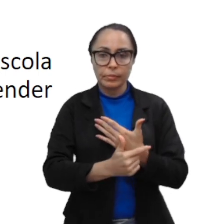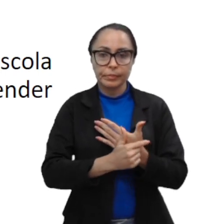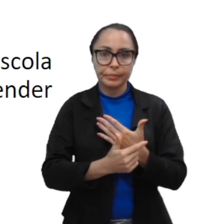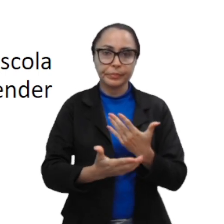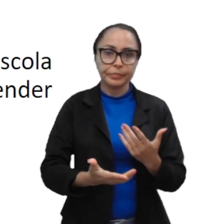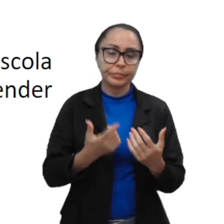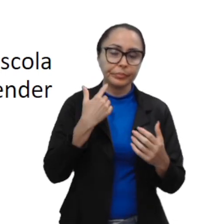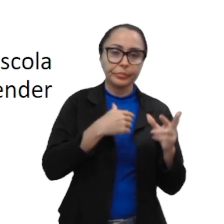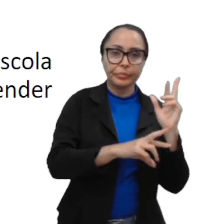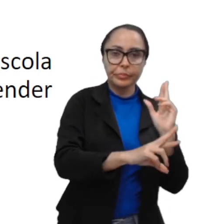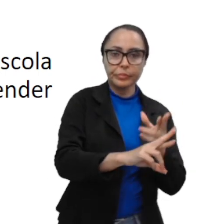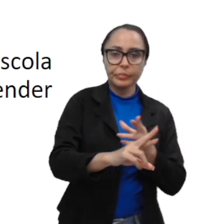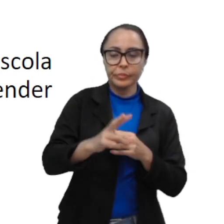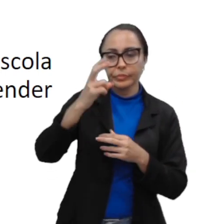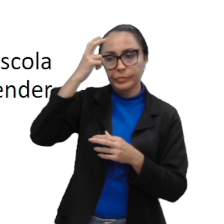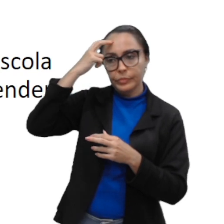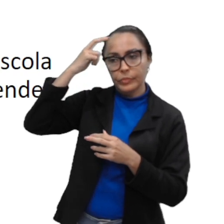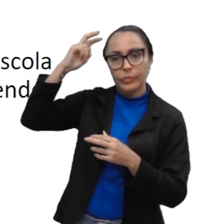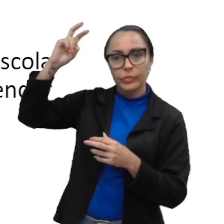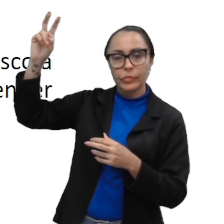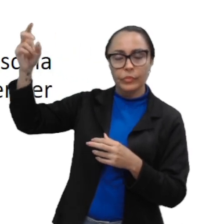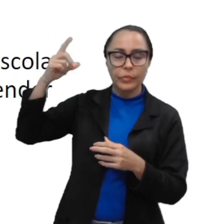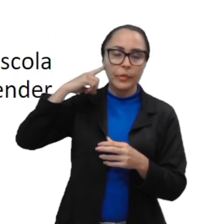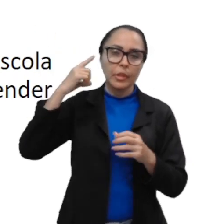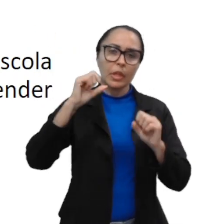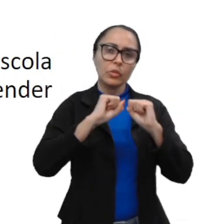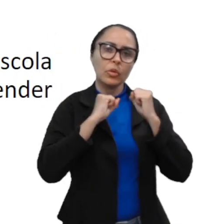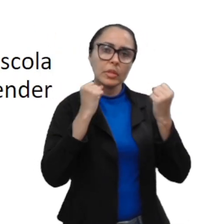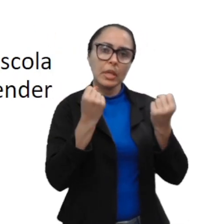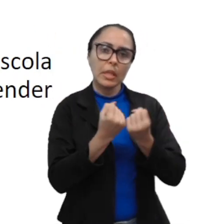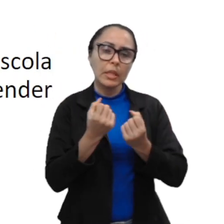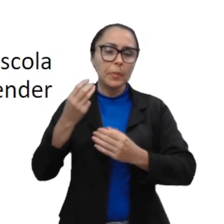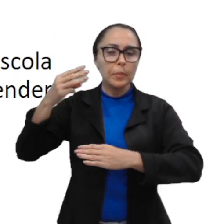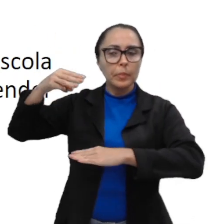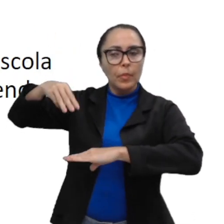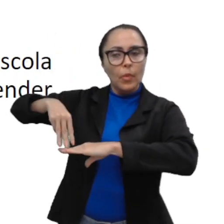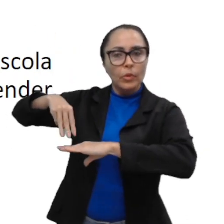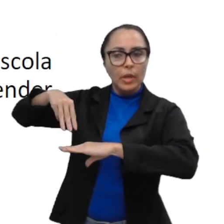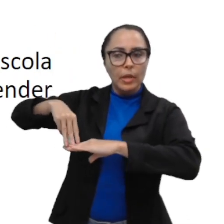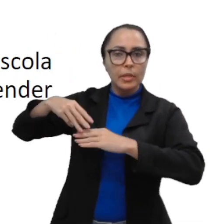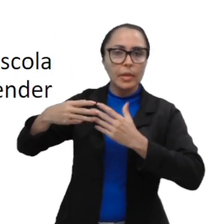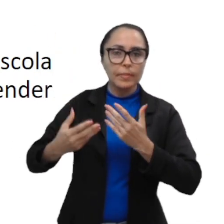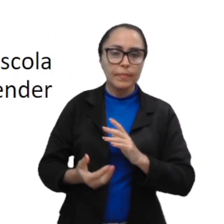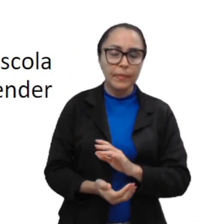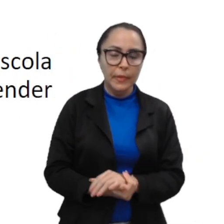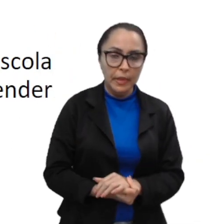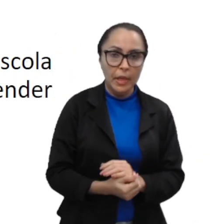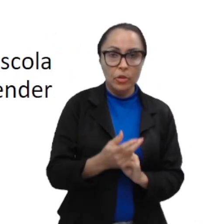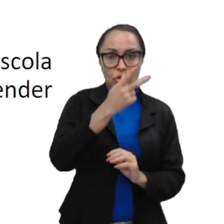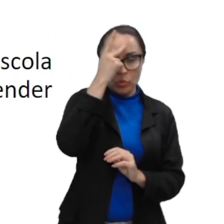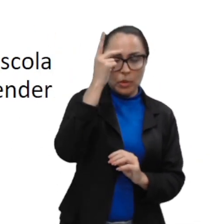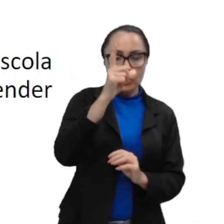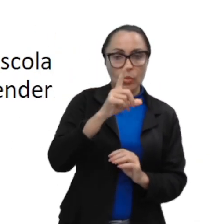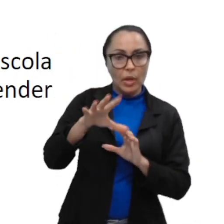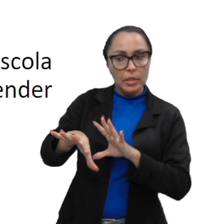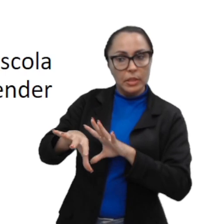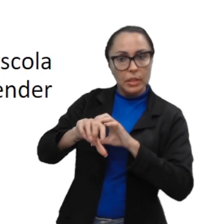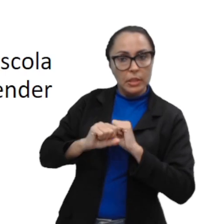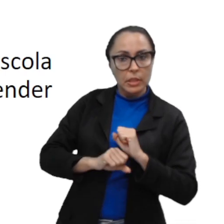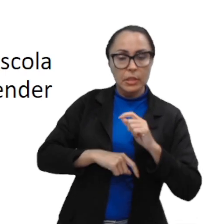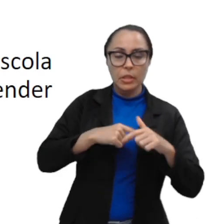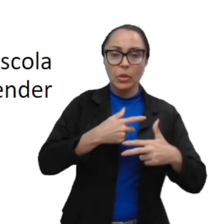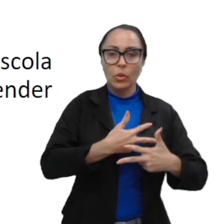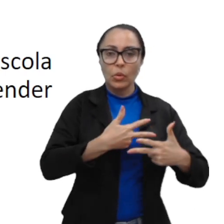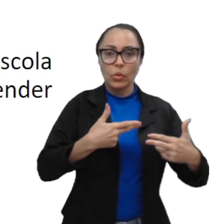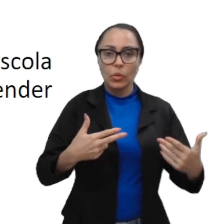ele representou a cultura e a sociedade moderna, modelando ali que as pessoas adquirissem coisas a partir da